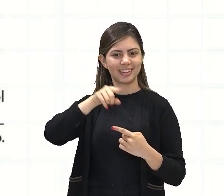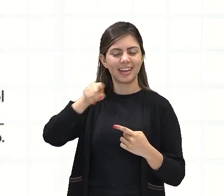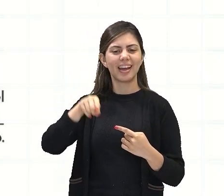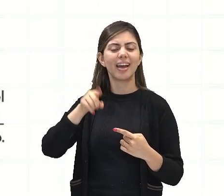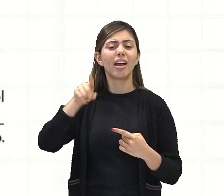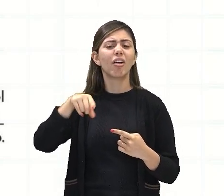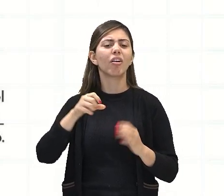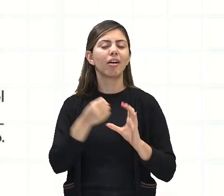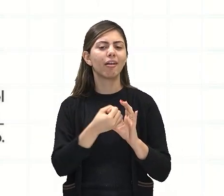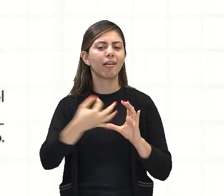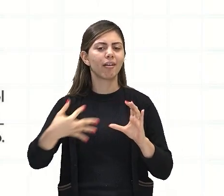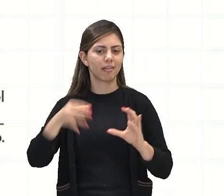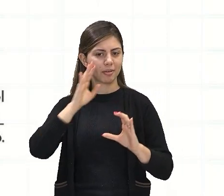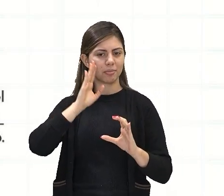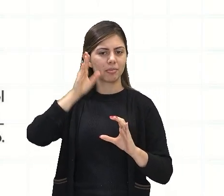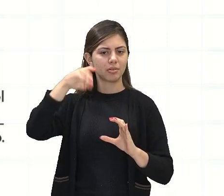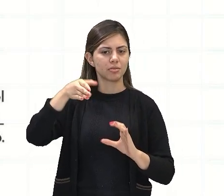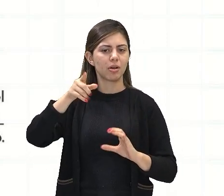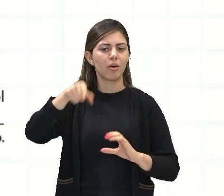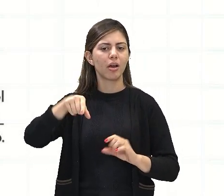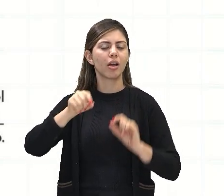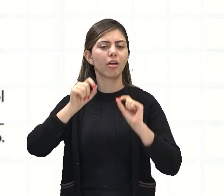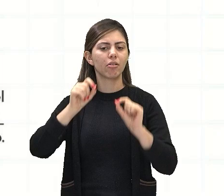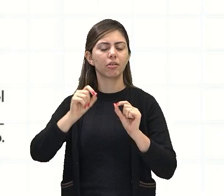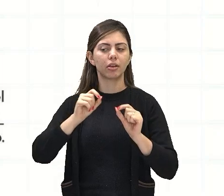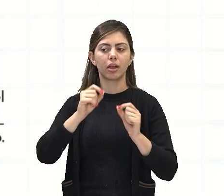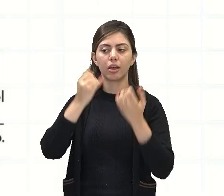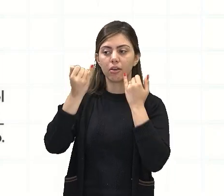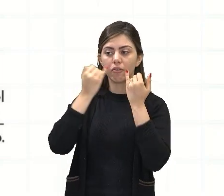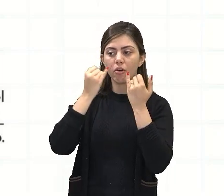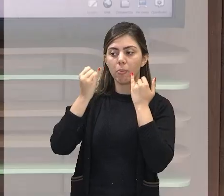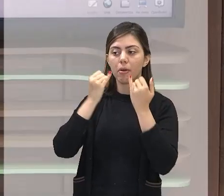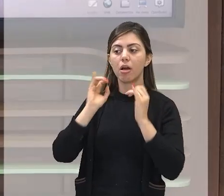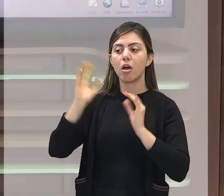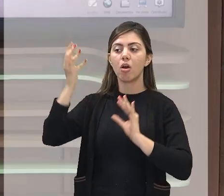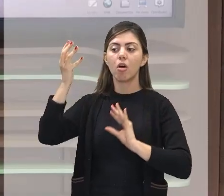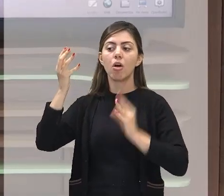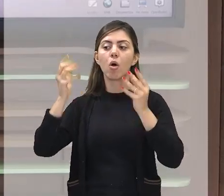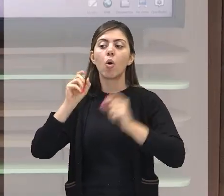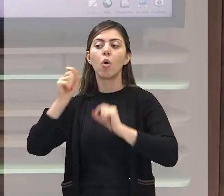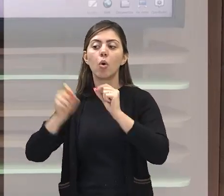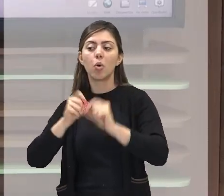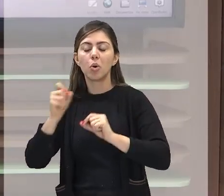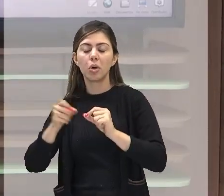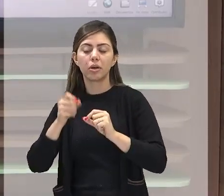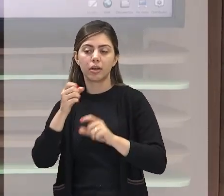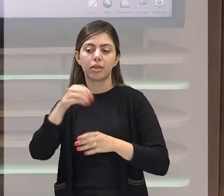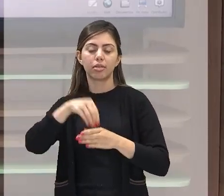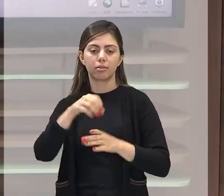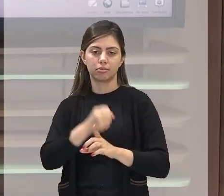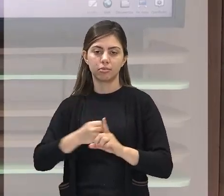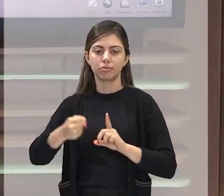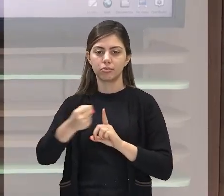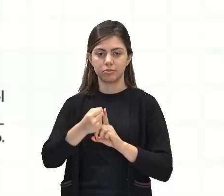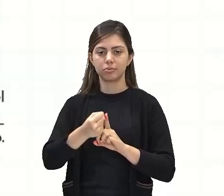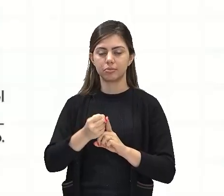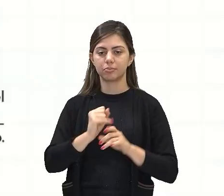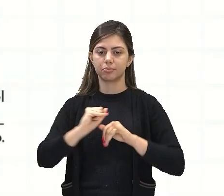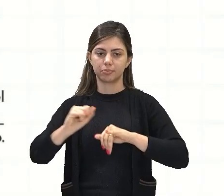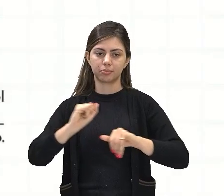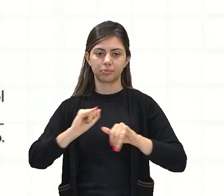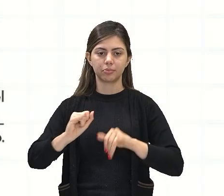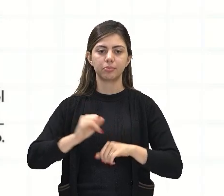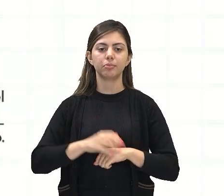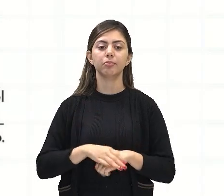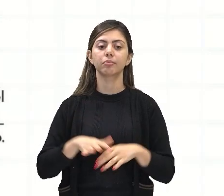a característica principal desse texto é trazer informações sobre um fato na sociedade, certo? Então,